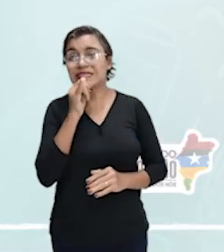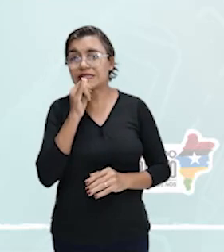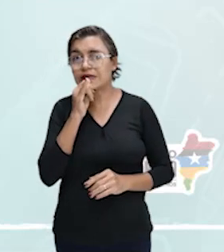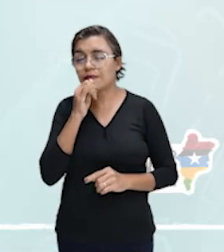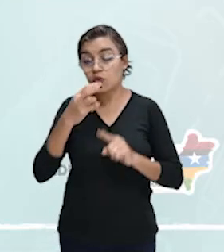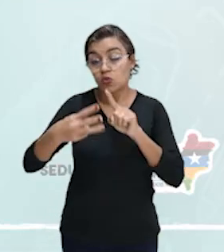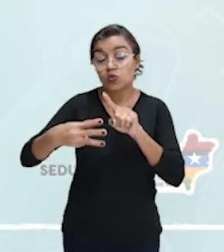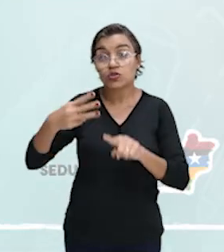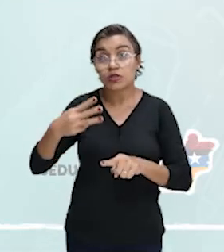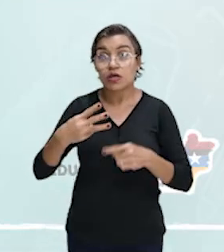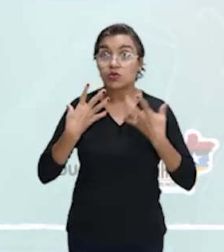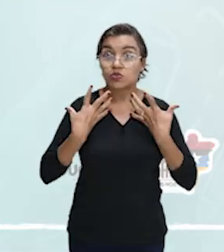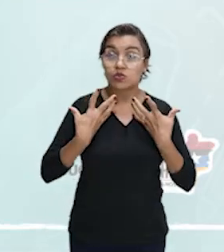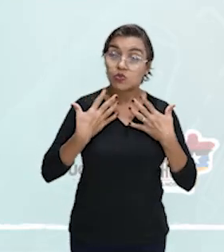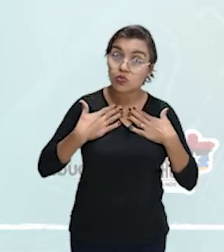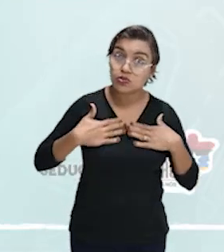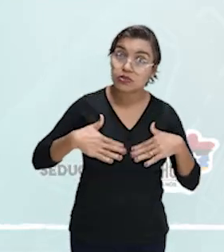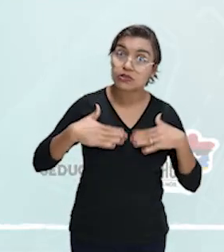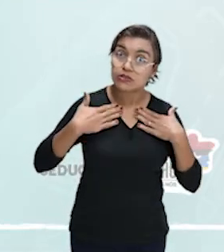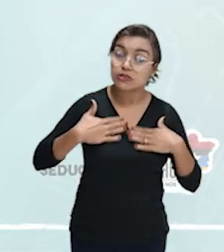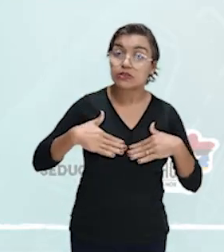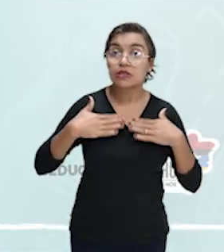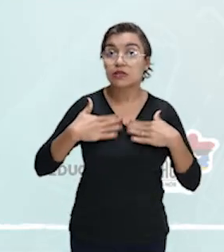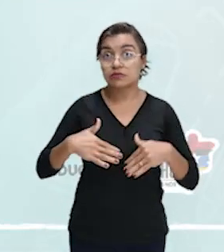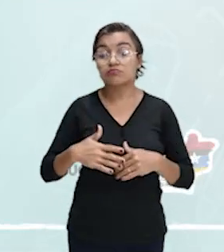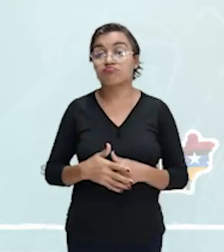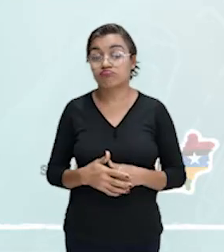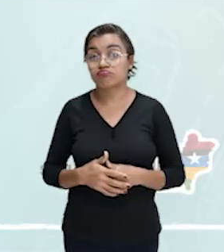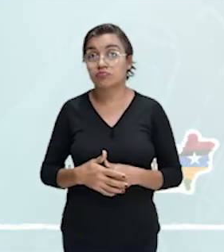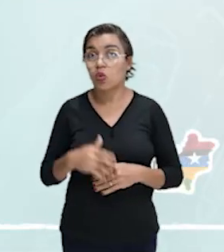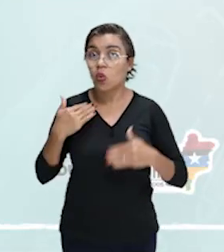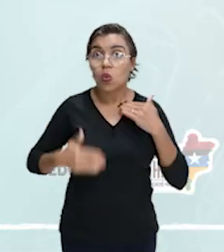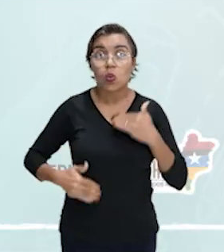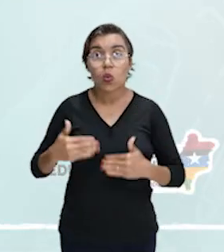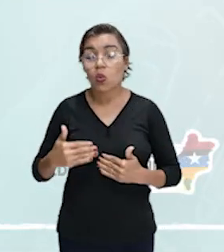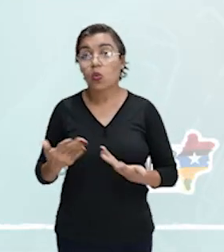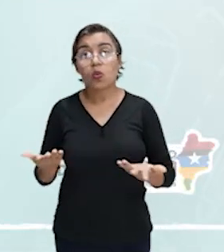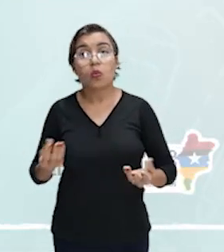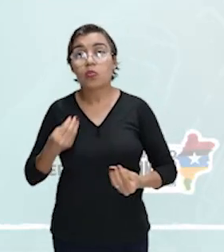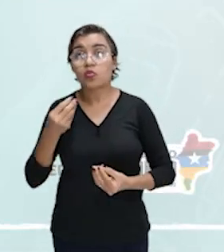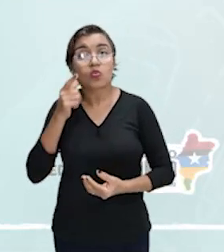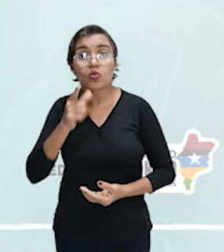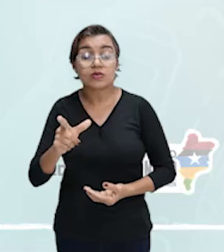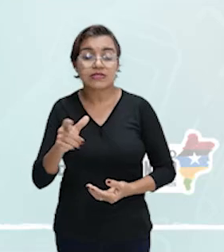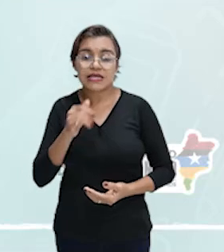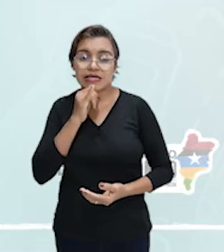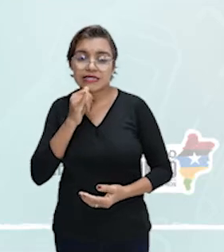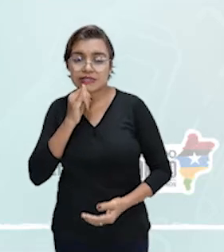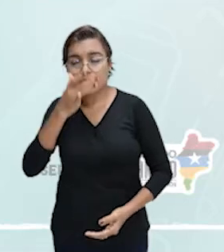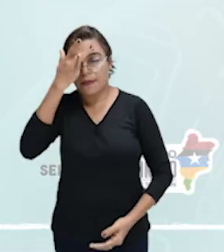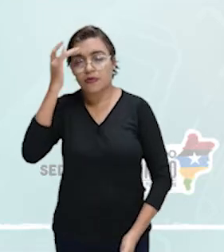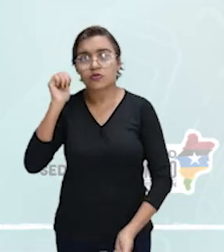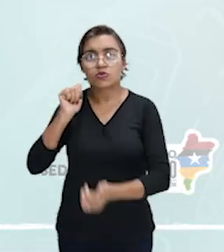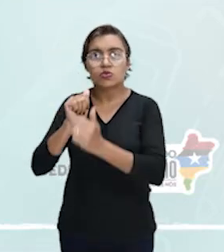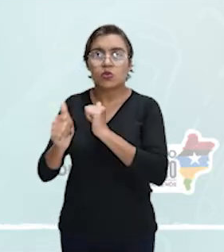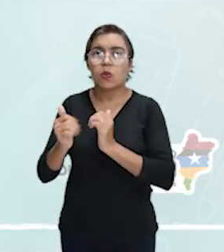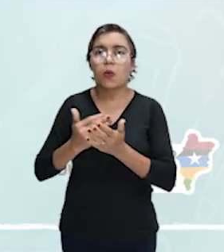o descanso, o corpo não recuperou. O atleta inicia o treino ainda sem ter se